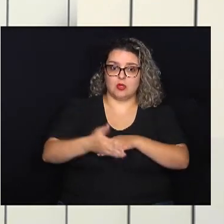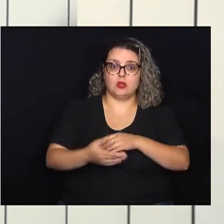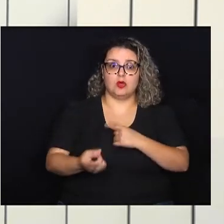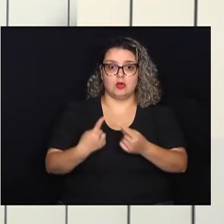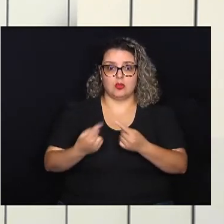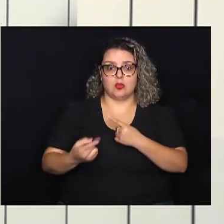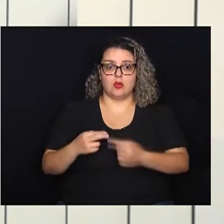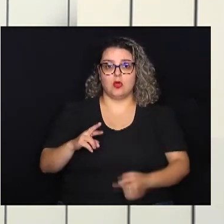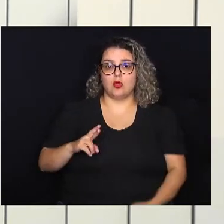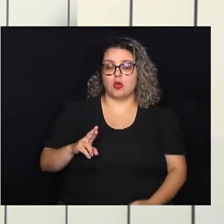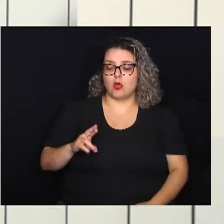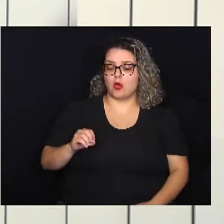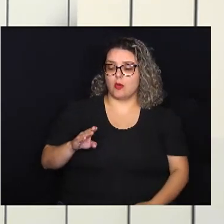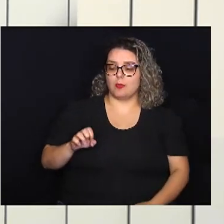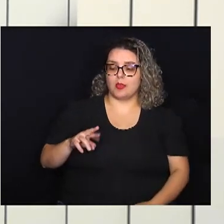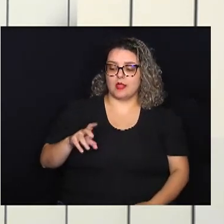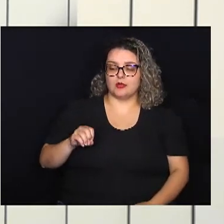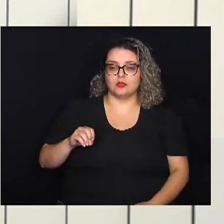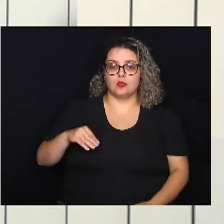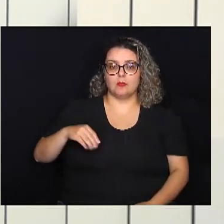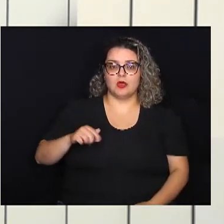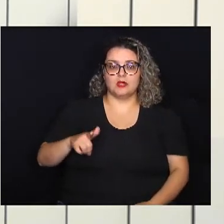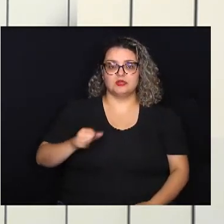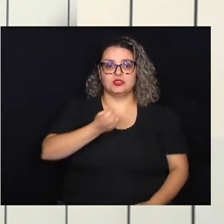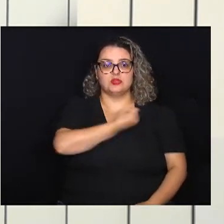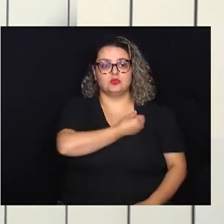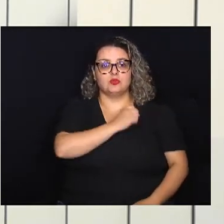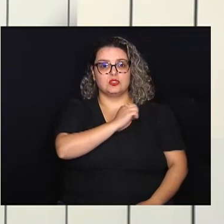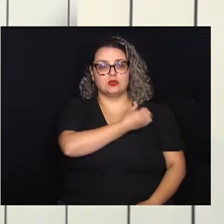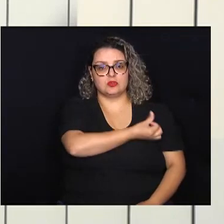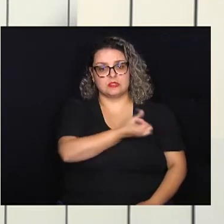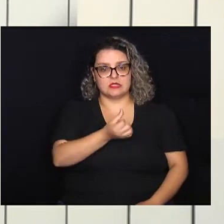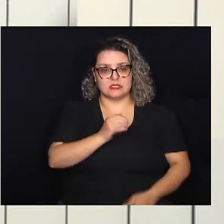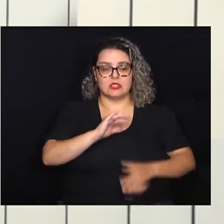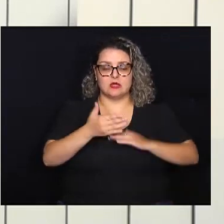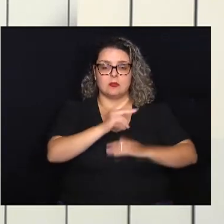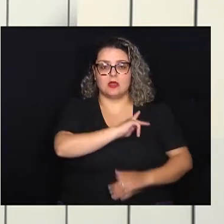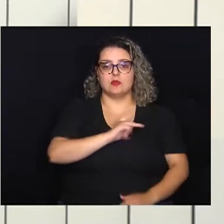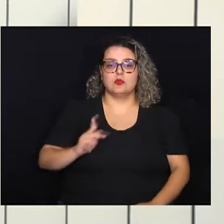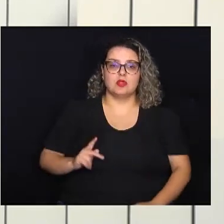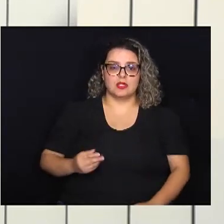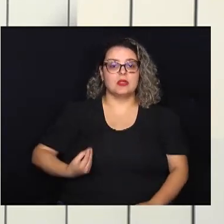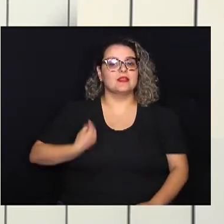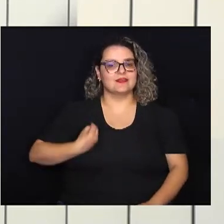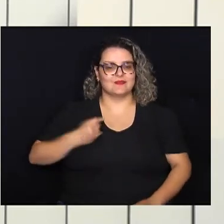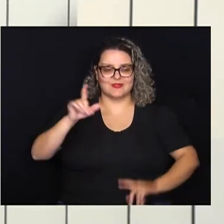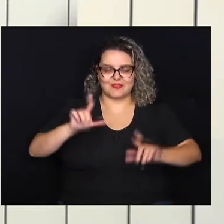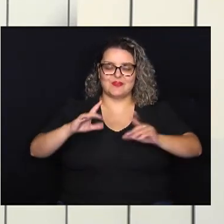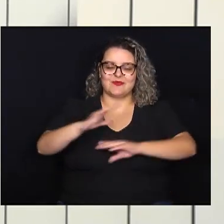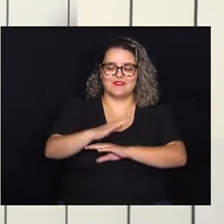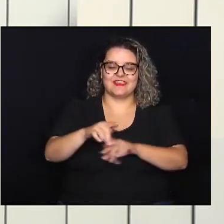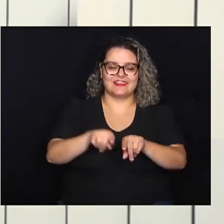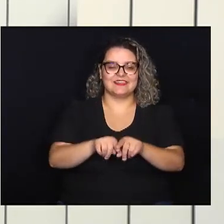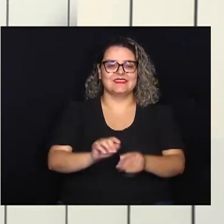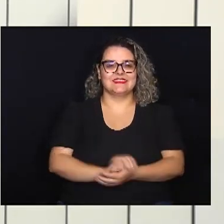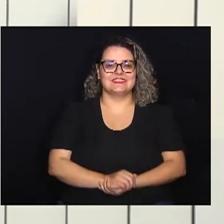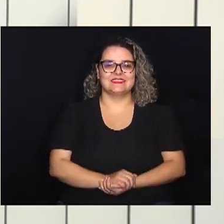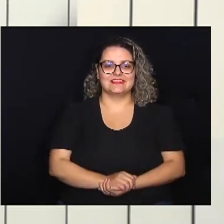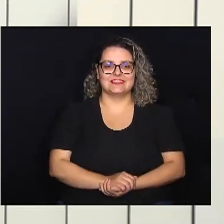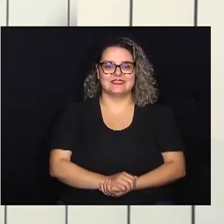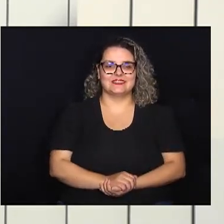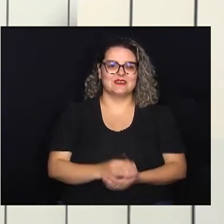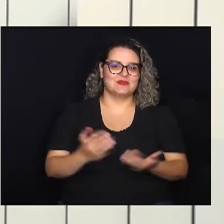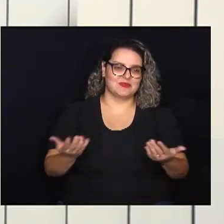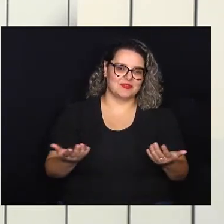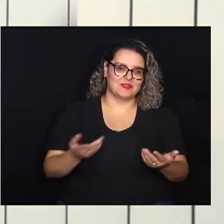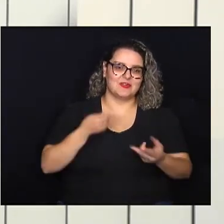Avenida Engenheiro Roberto majo número 66 e também transmitida ao vivo pela TV Câmara Campinas bom